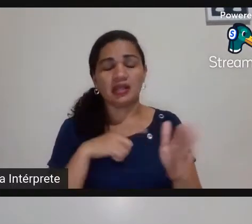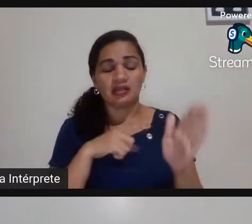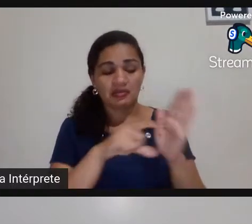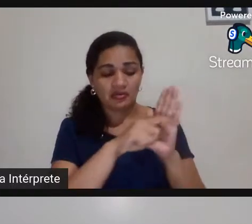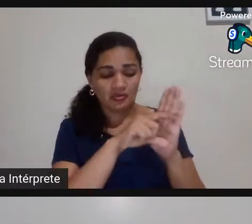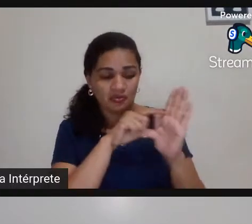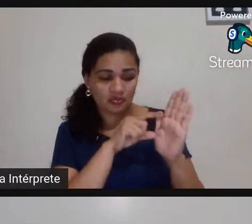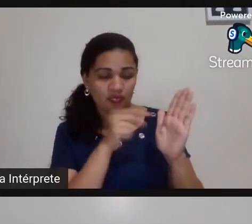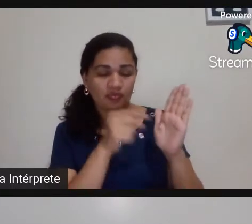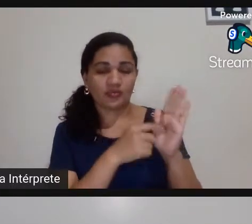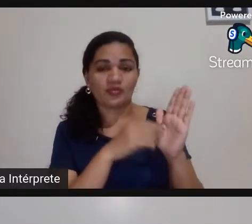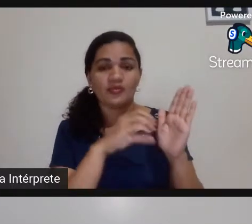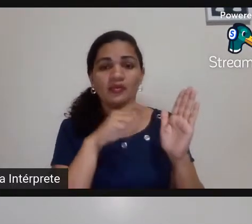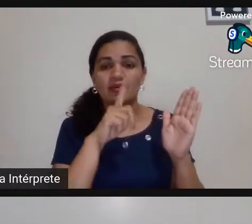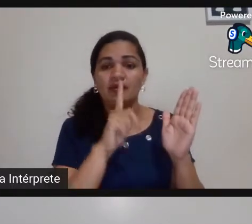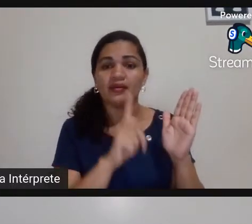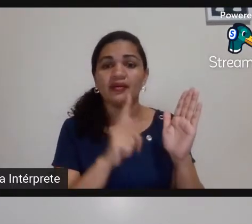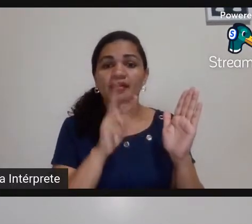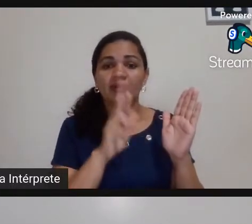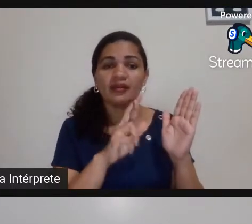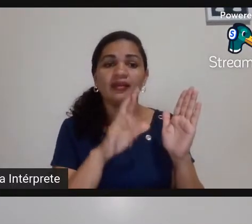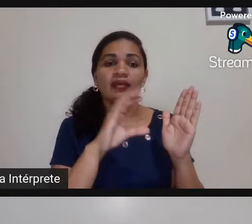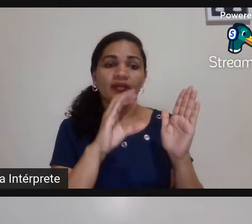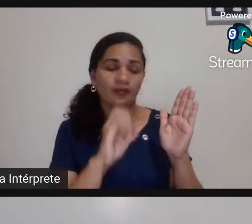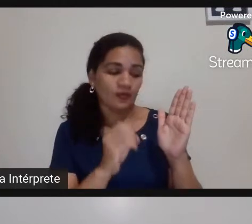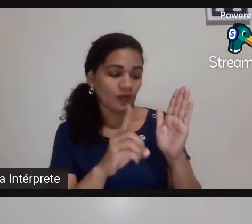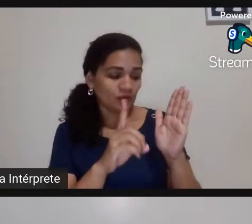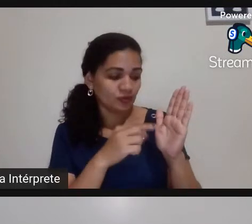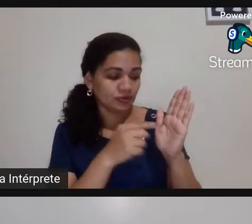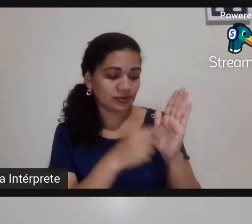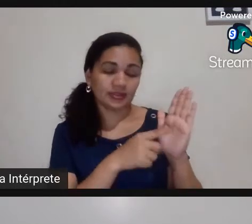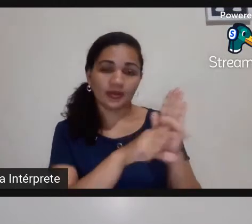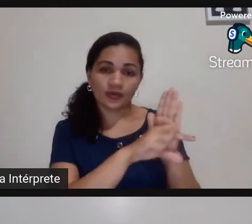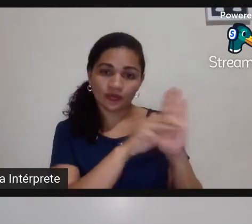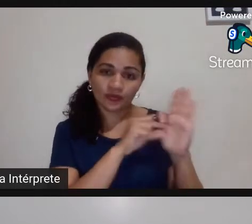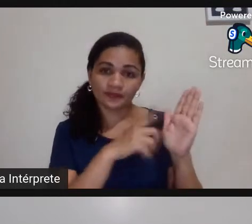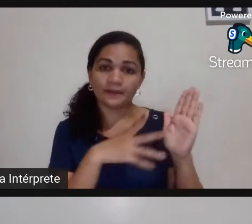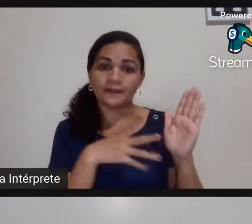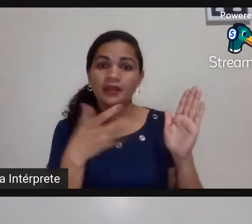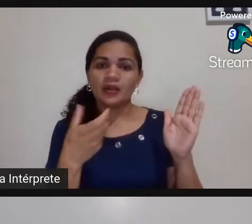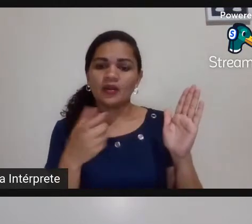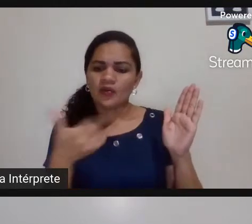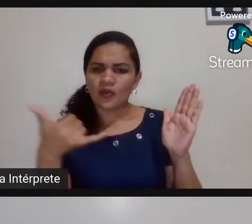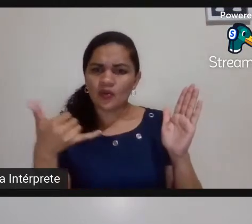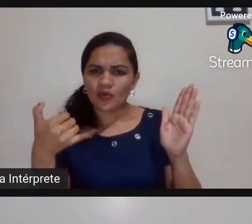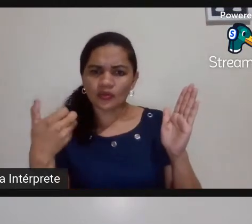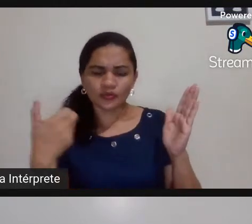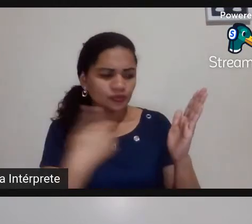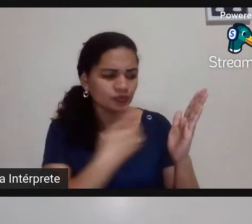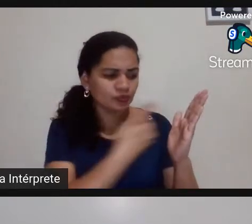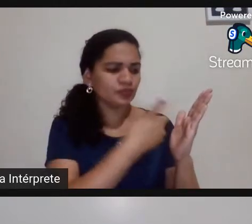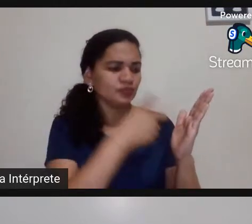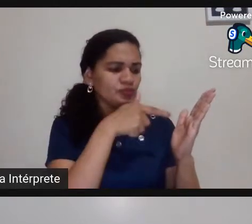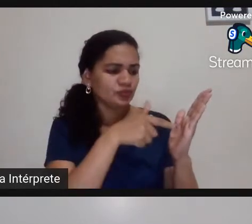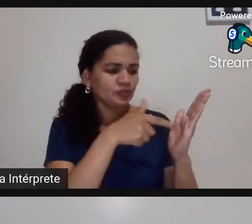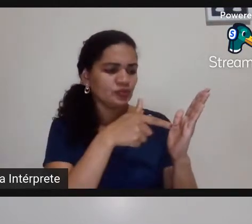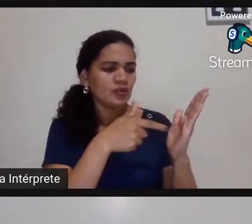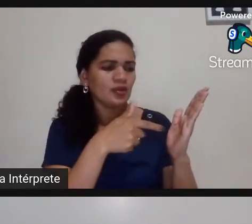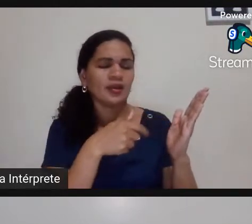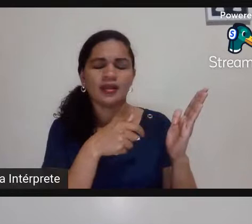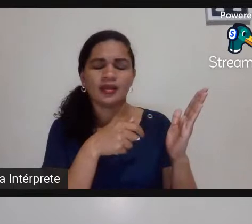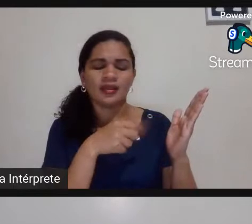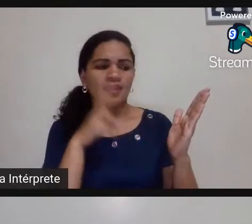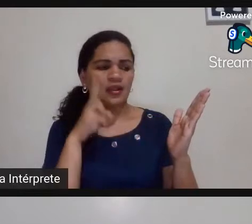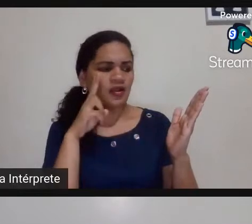ela pode não trazer informações tampado ali mas tem um QR Code quando você coloca o celular Cara você sabe exatamente quando por onde